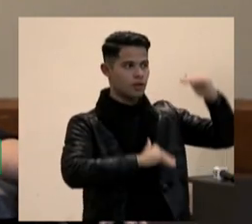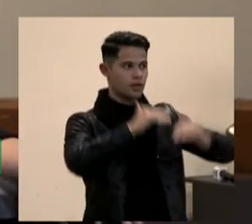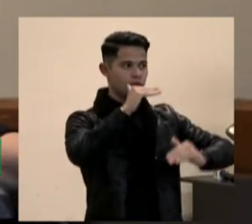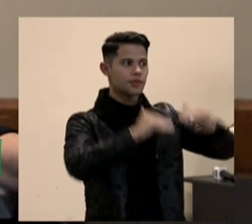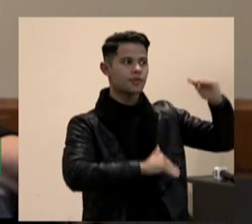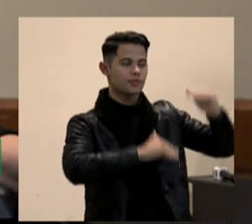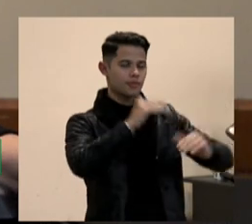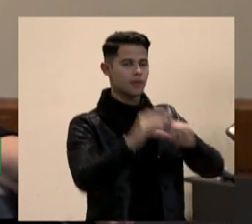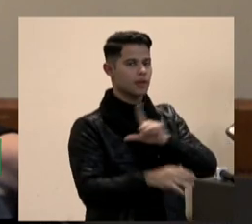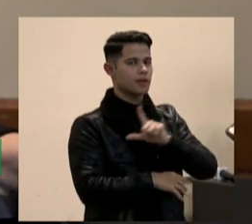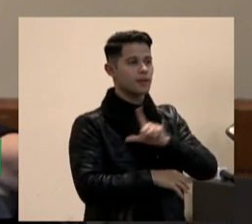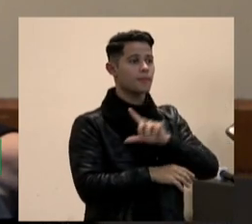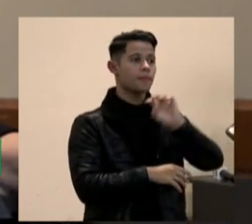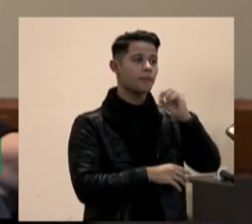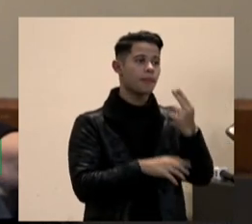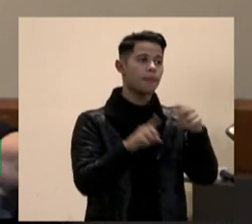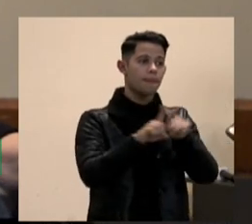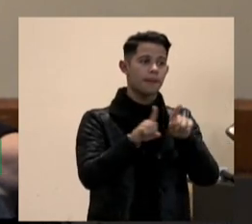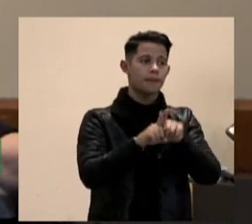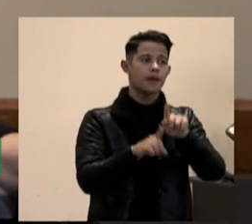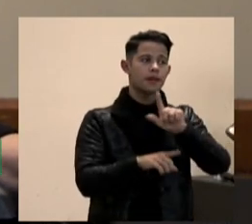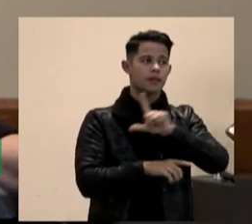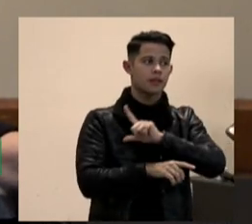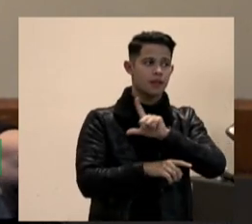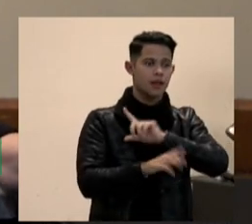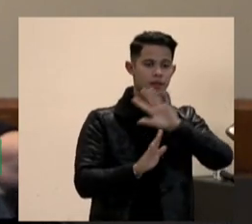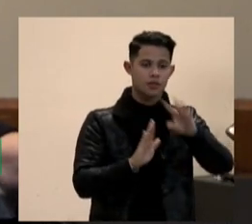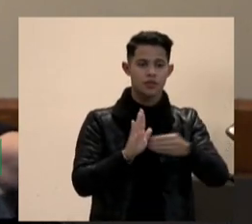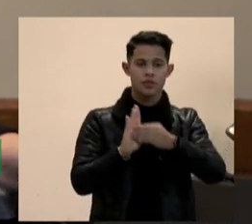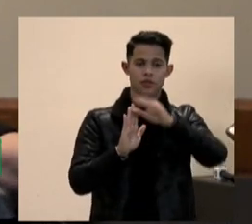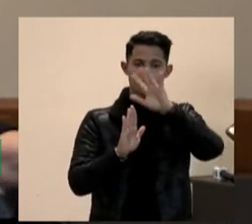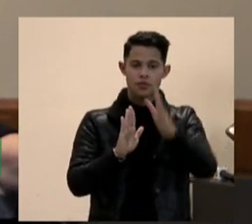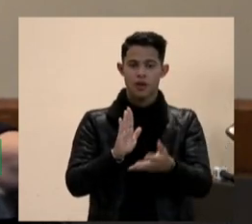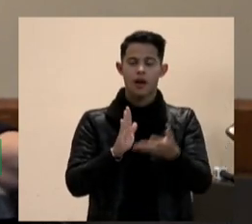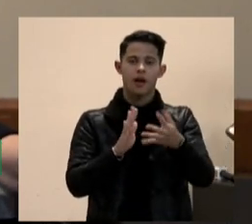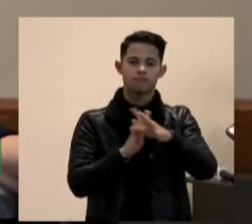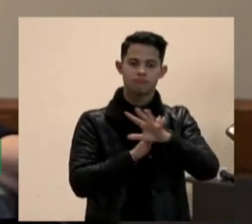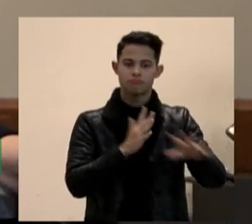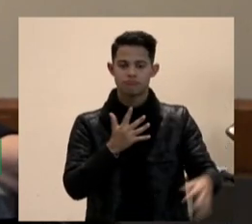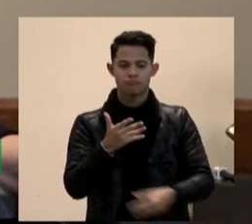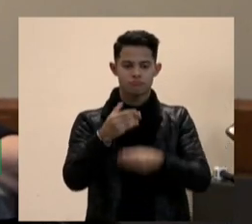inicialmente, ou até previstas, mas que é um ônus, né?